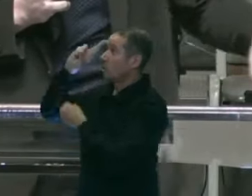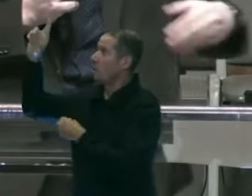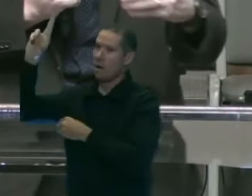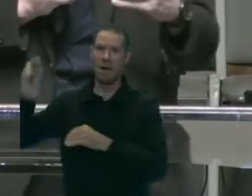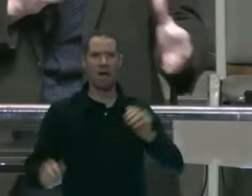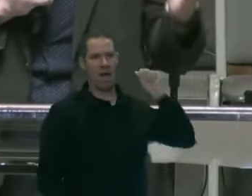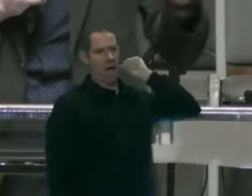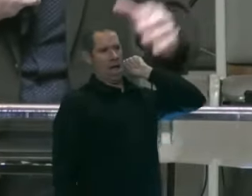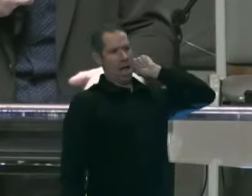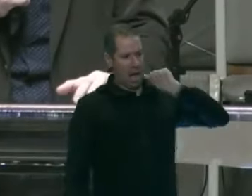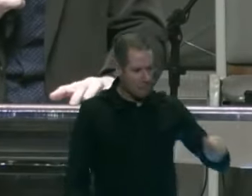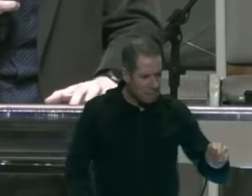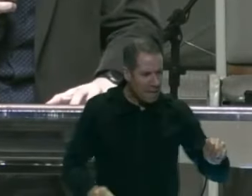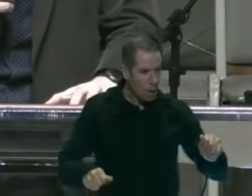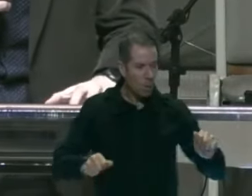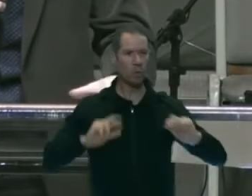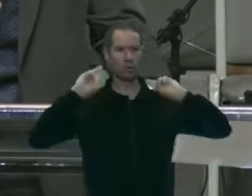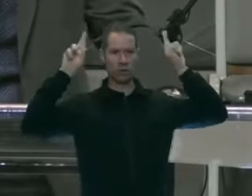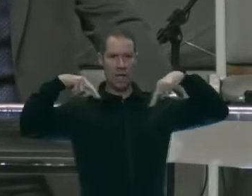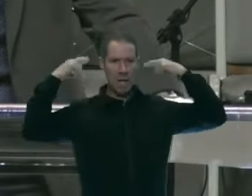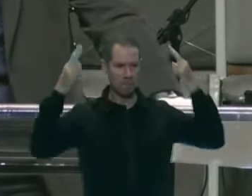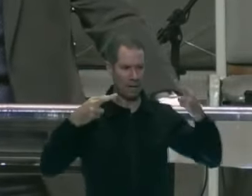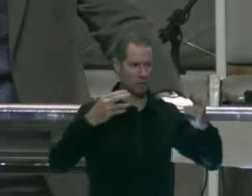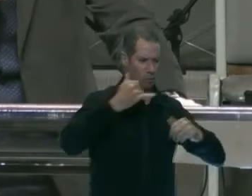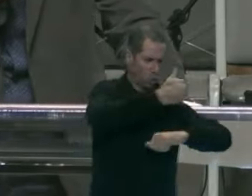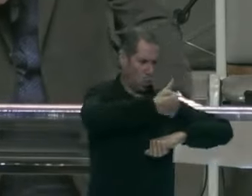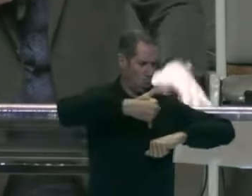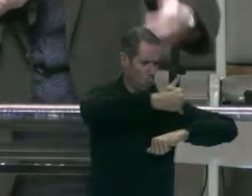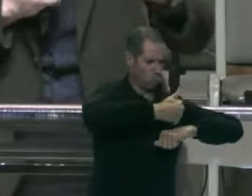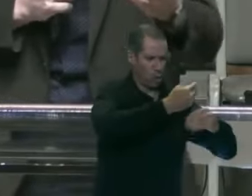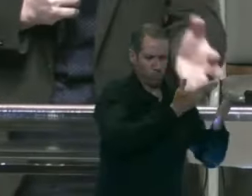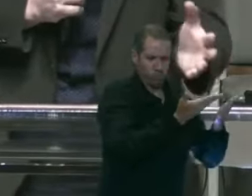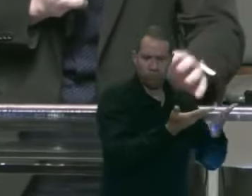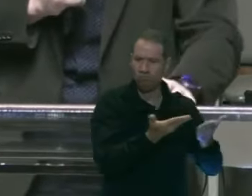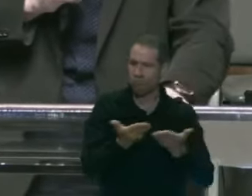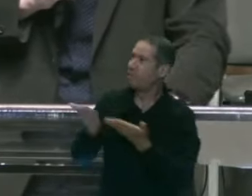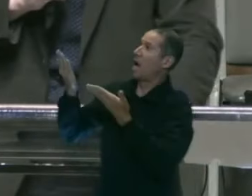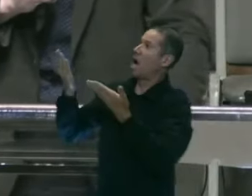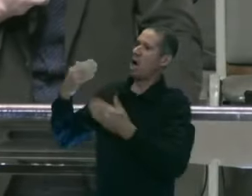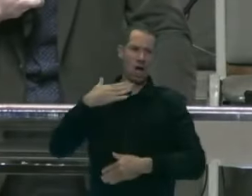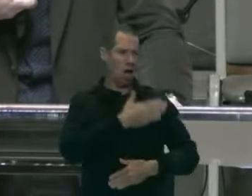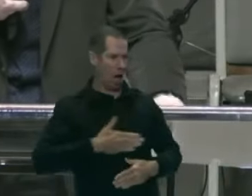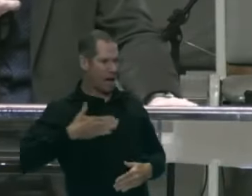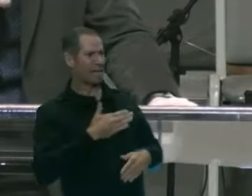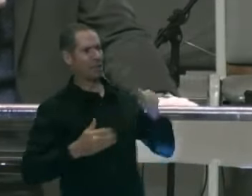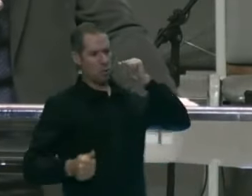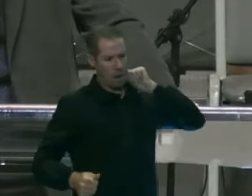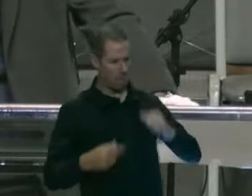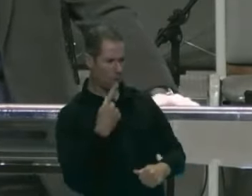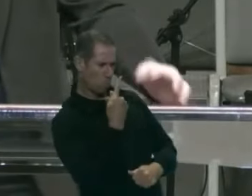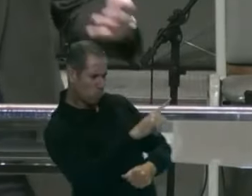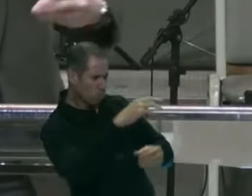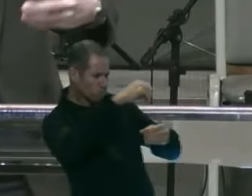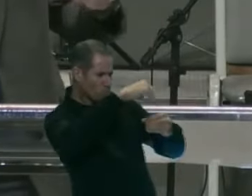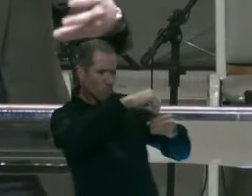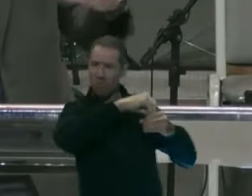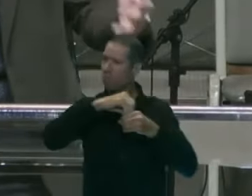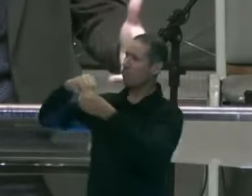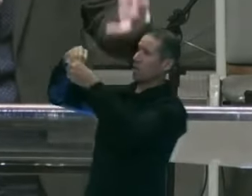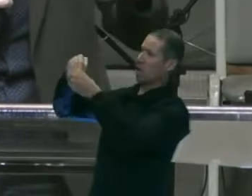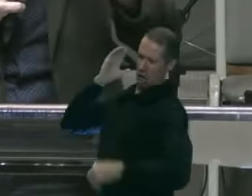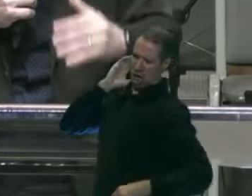trouxe das primícias do seu rebanho e da gordura deste. Agradou-se o Senhor de Abel e da sua oferta, ao passo